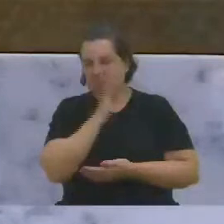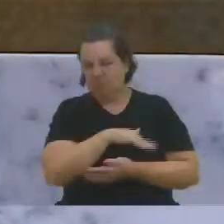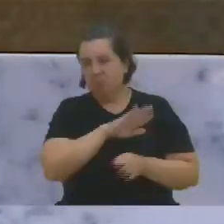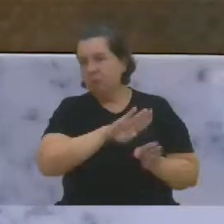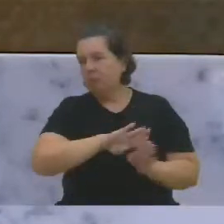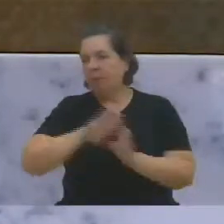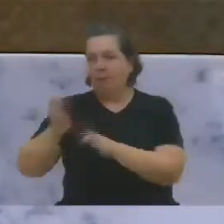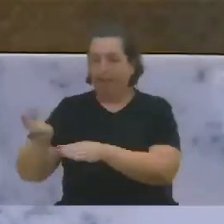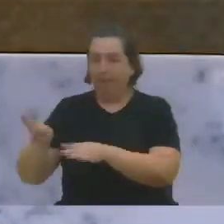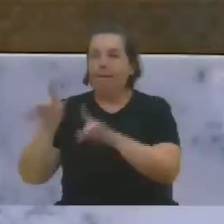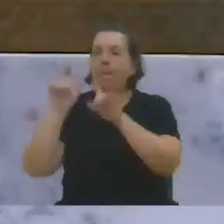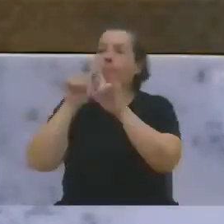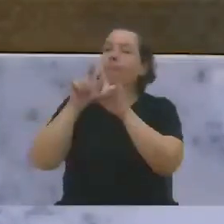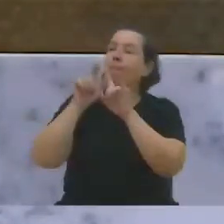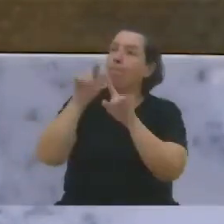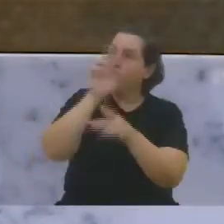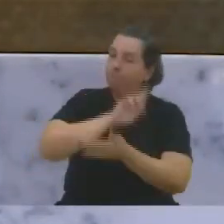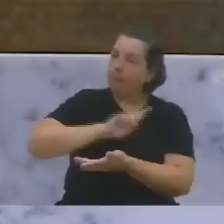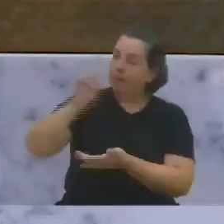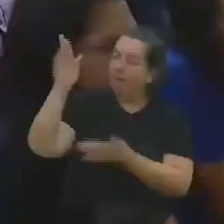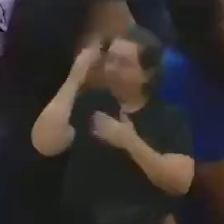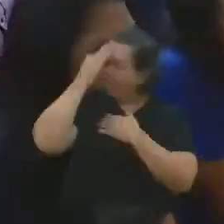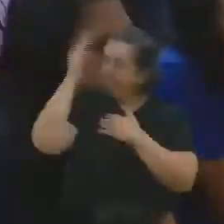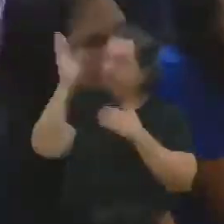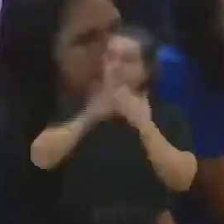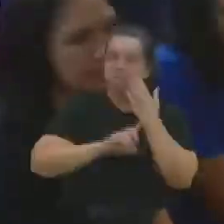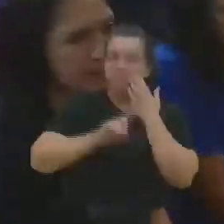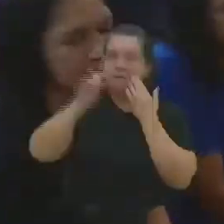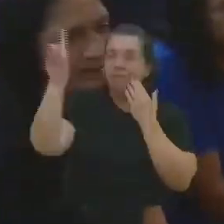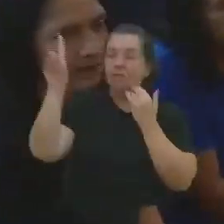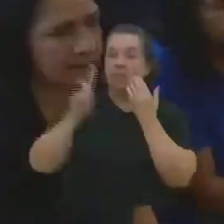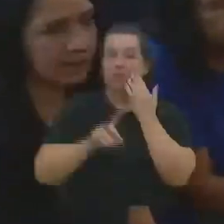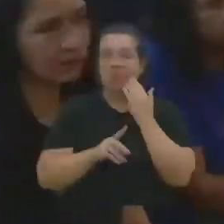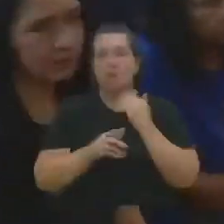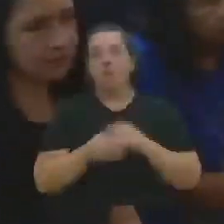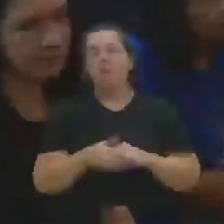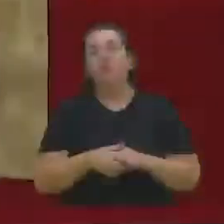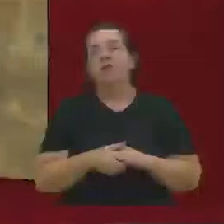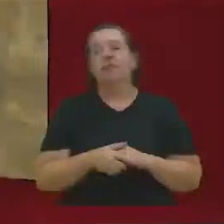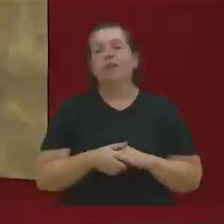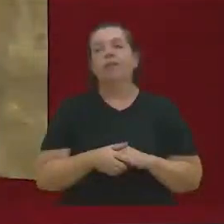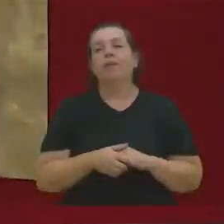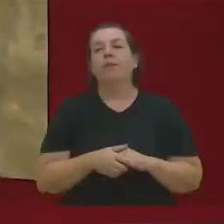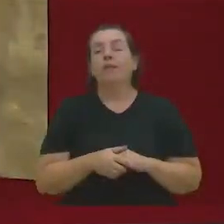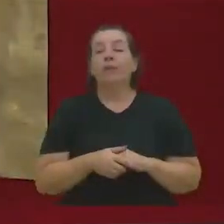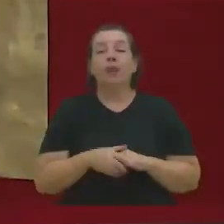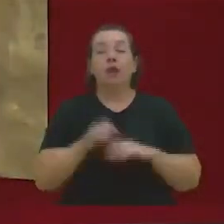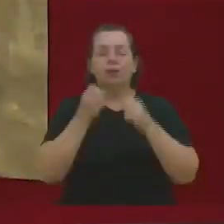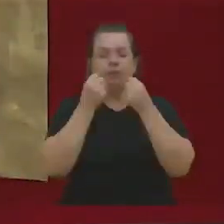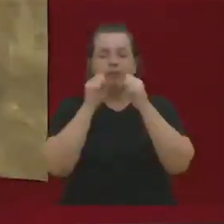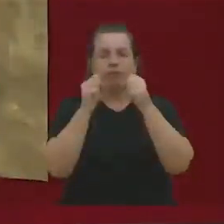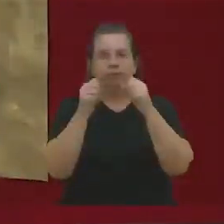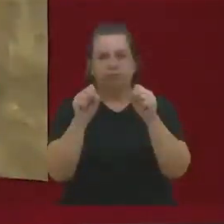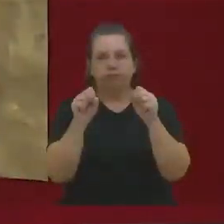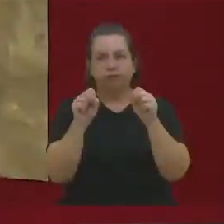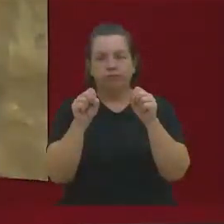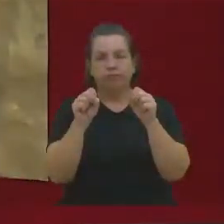maldades. Palavra do Senhor. Graças a Deus. O responsório de hoje é